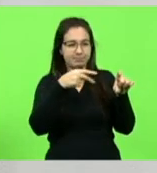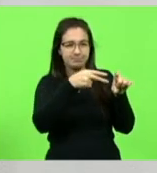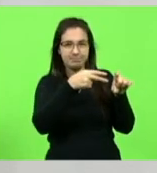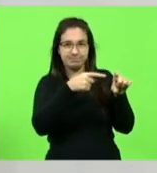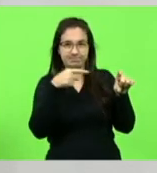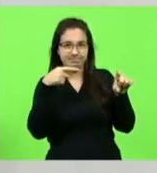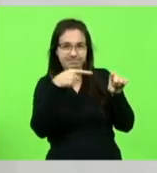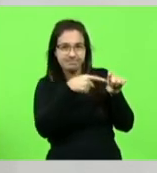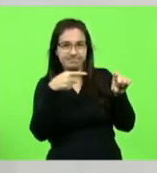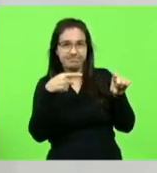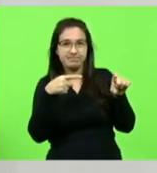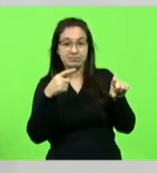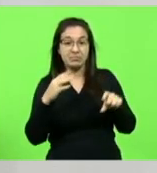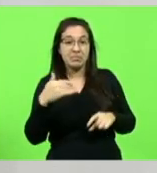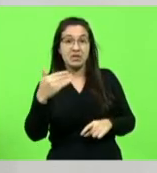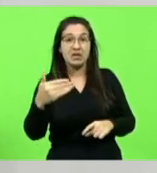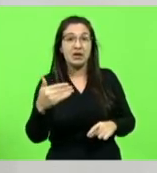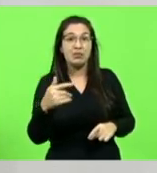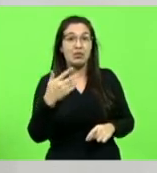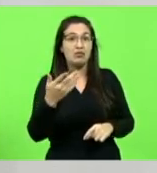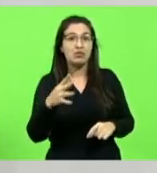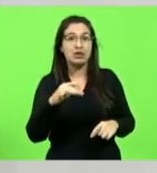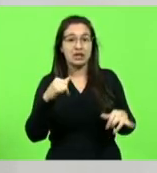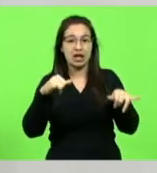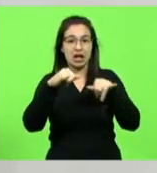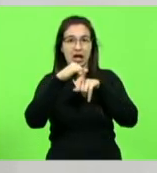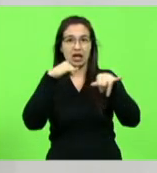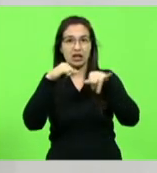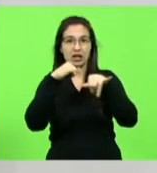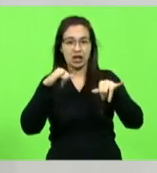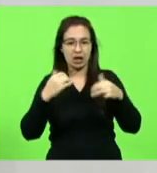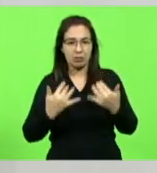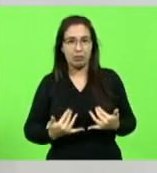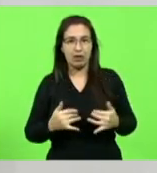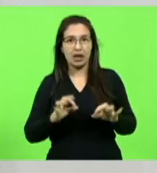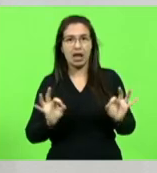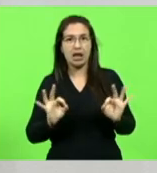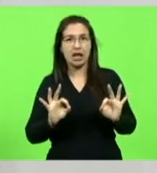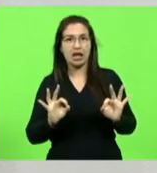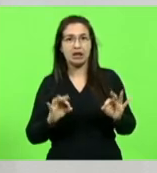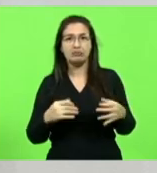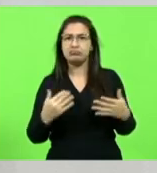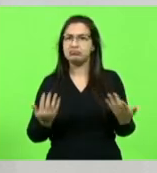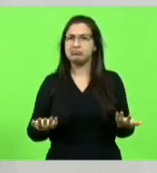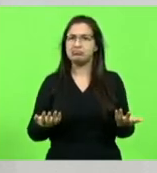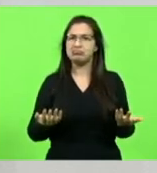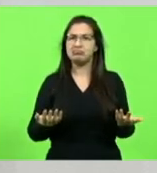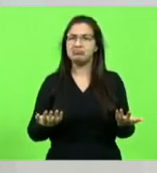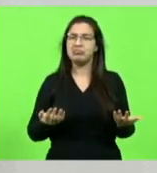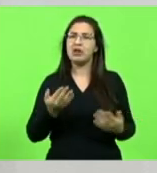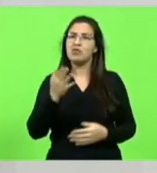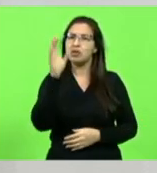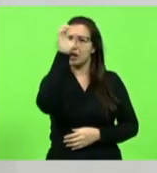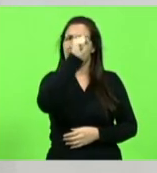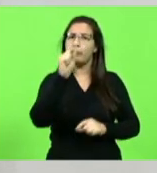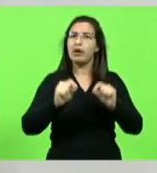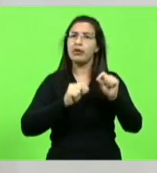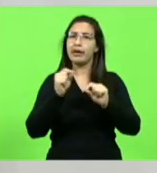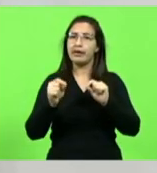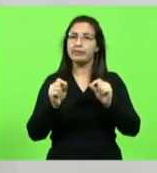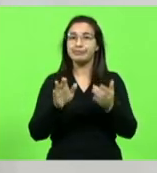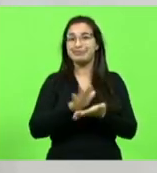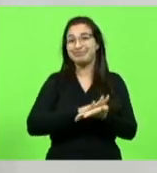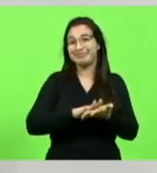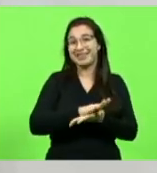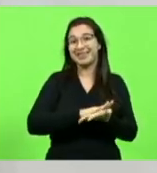motivo surpreendente, você não leva um choque. Qual é o incentivo? O que você aprendeu aí?